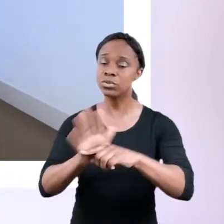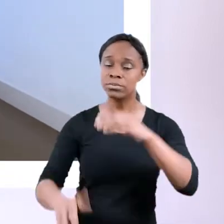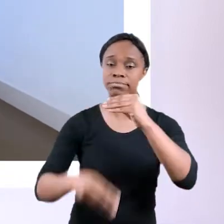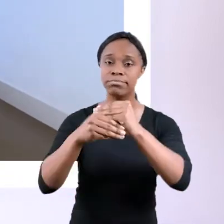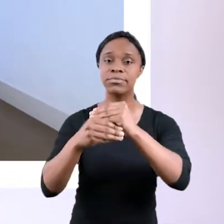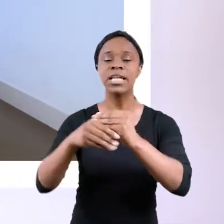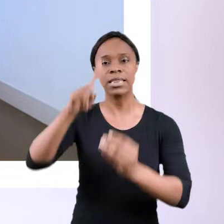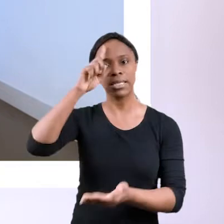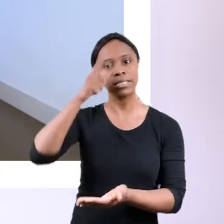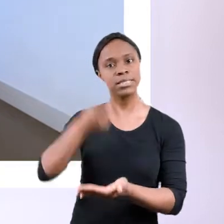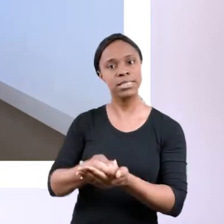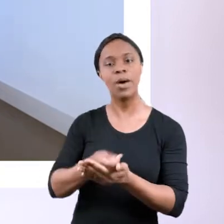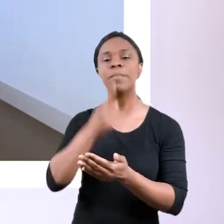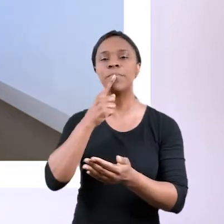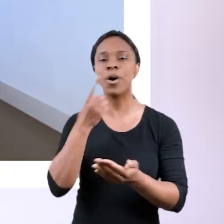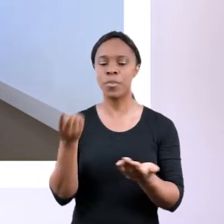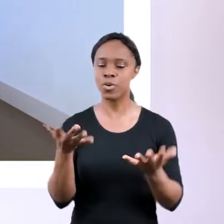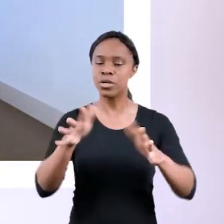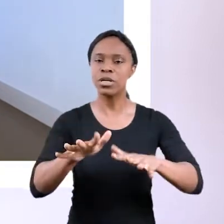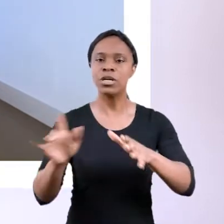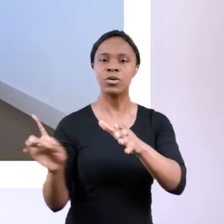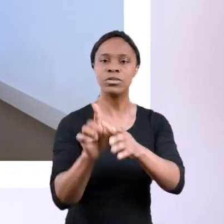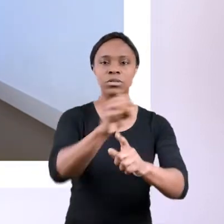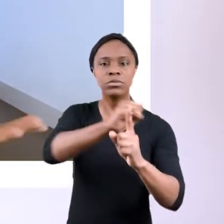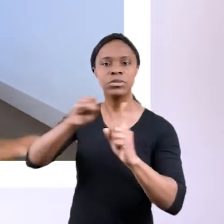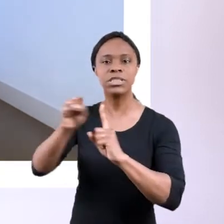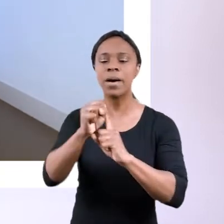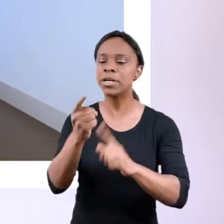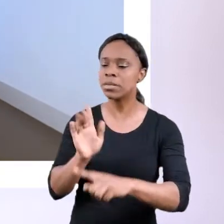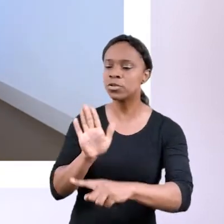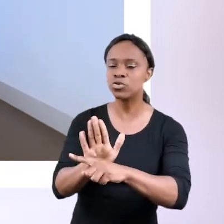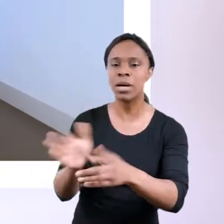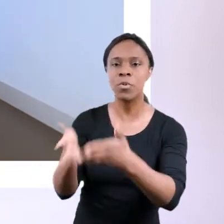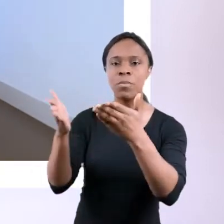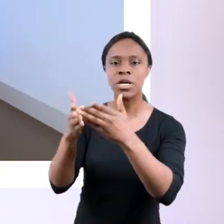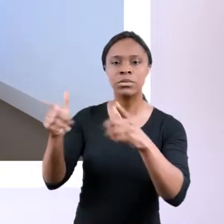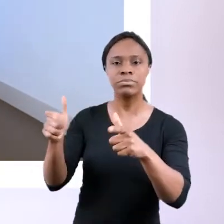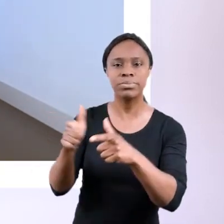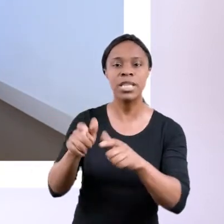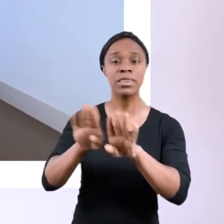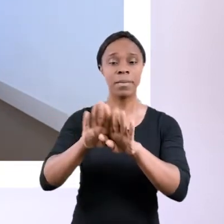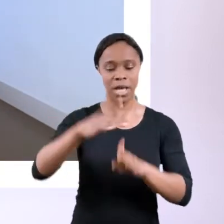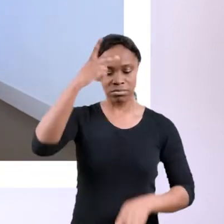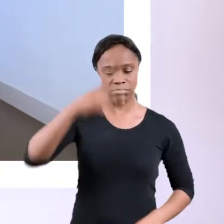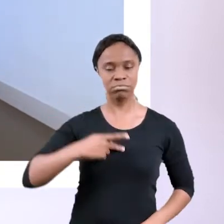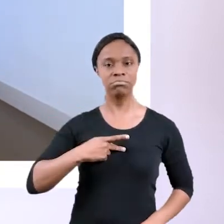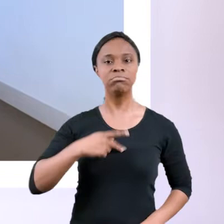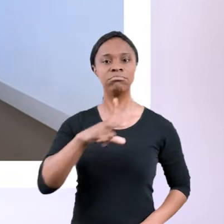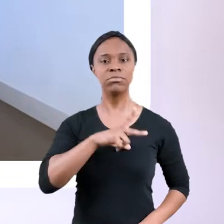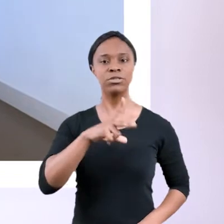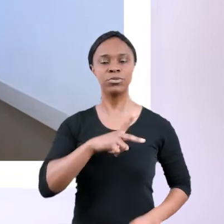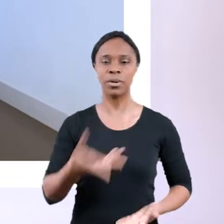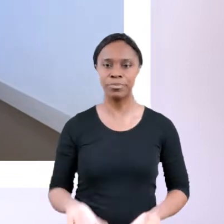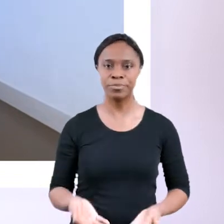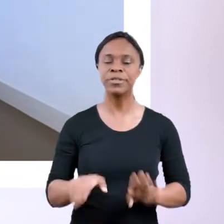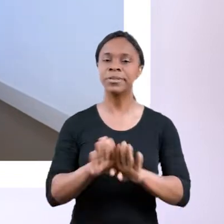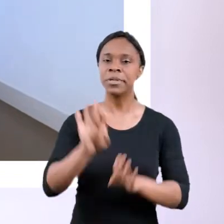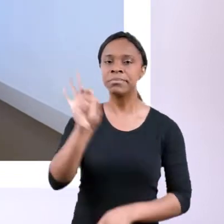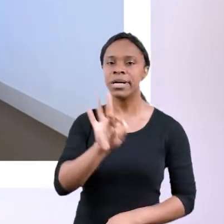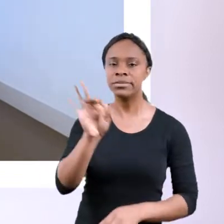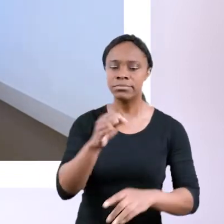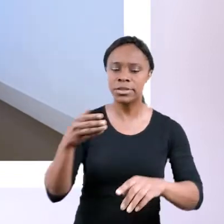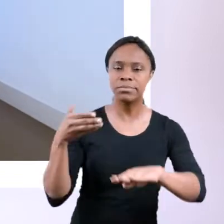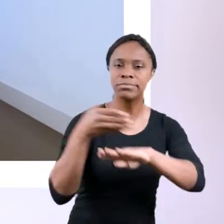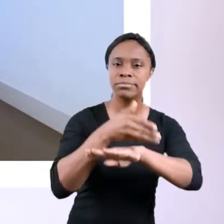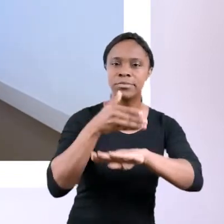para a inclusão social, para a superação da pobreza e para a autonomia pessoal. Por isso, a taxa de participação